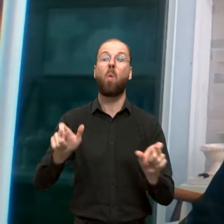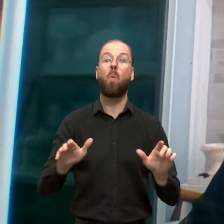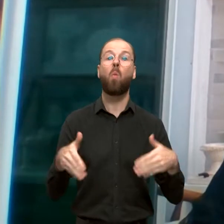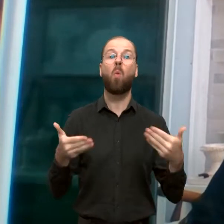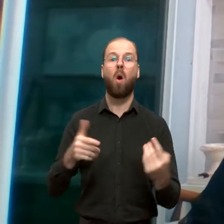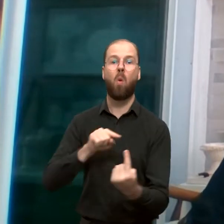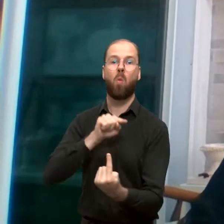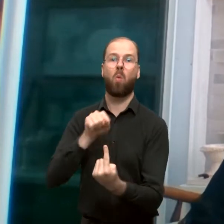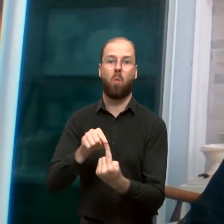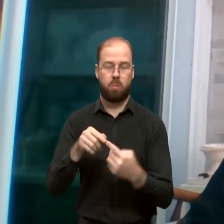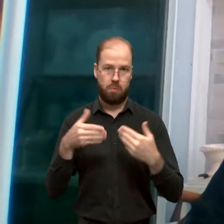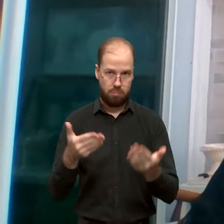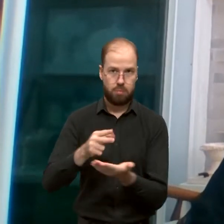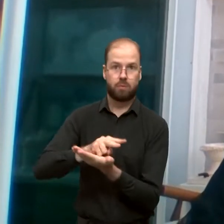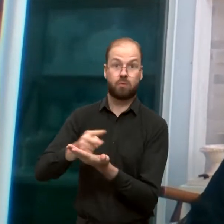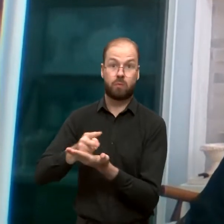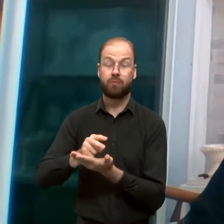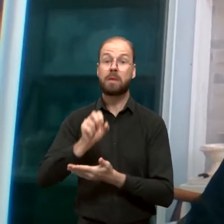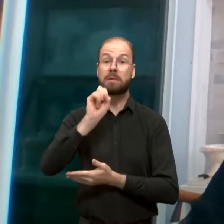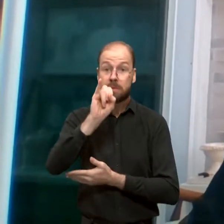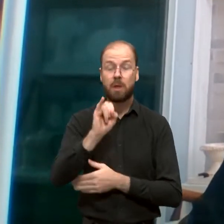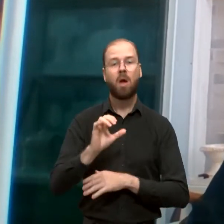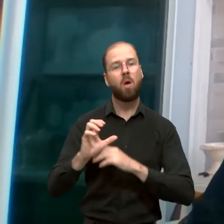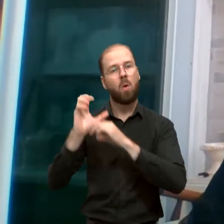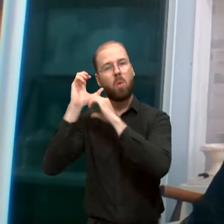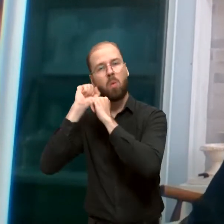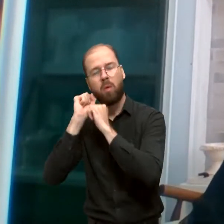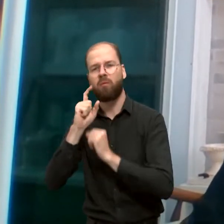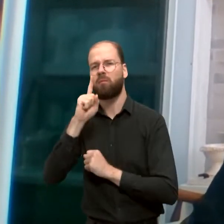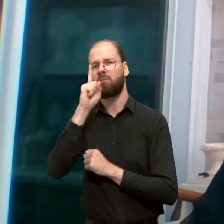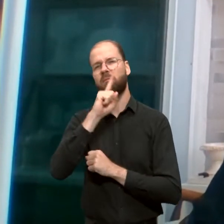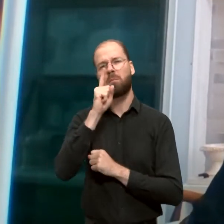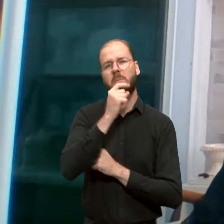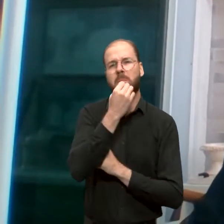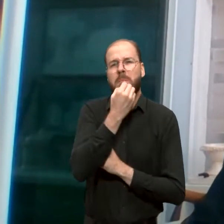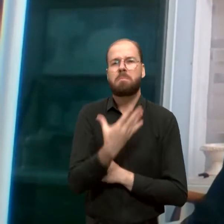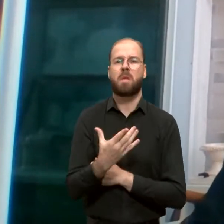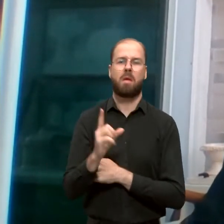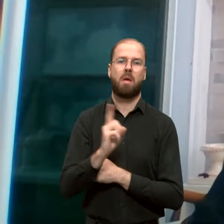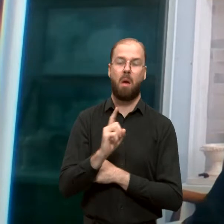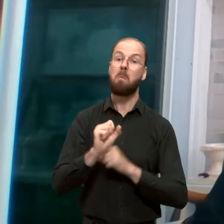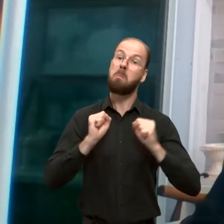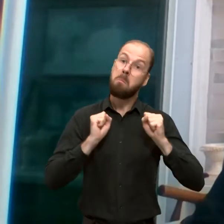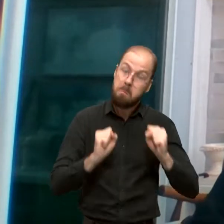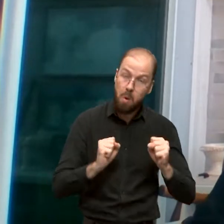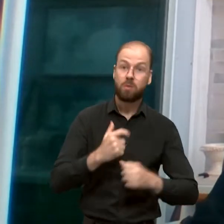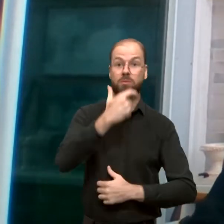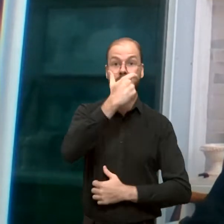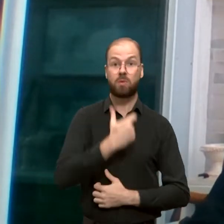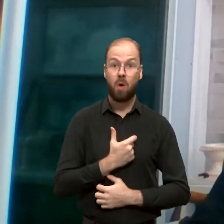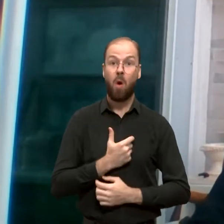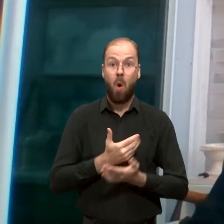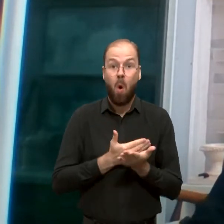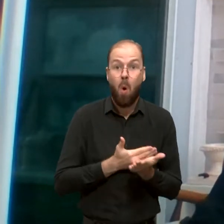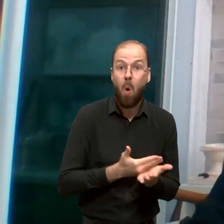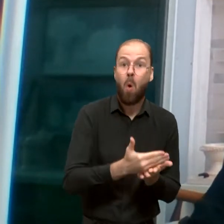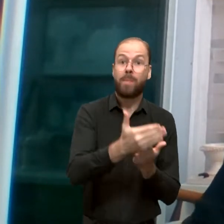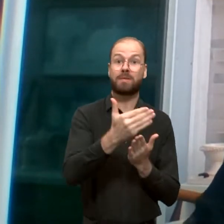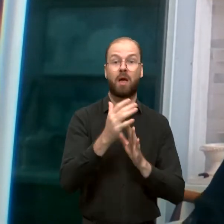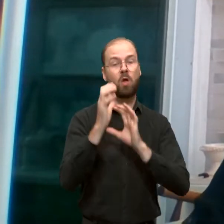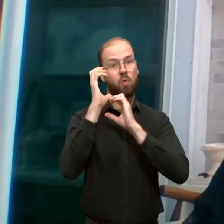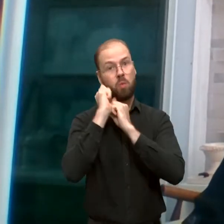mal dormida, ela pode ser sem o paciente ter a dificuldade em iniciar, manter ou terminar o